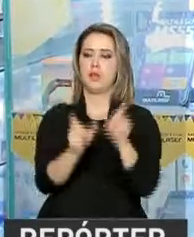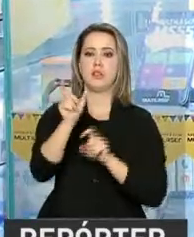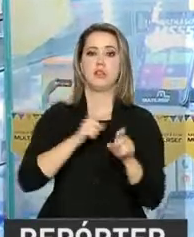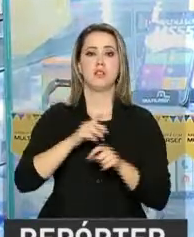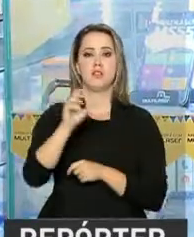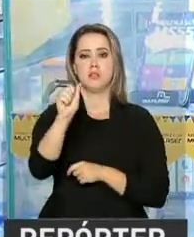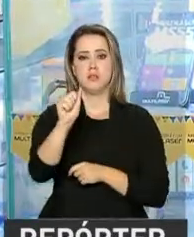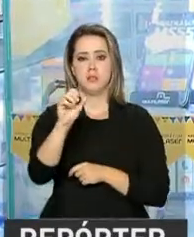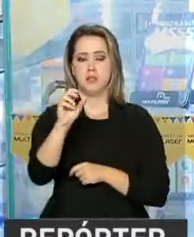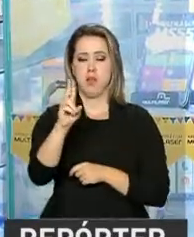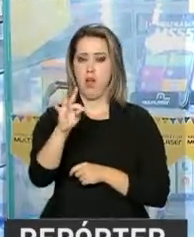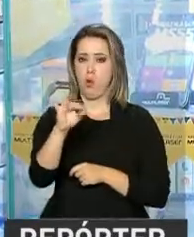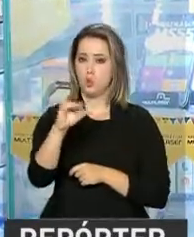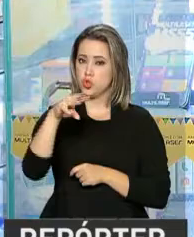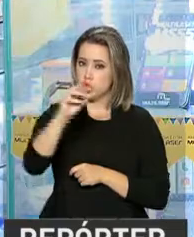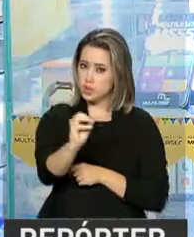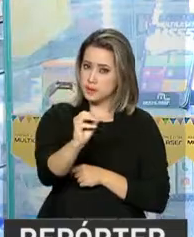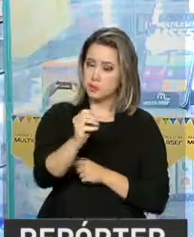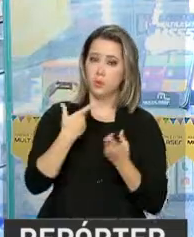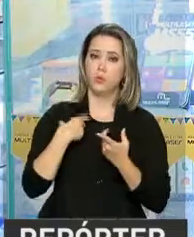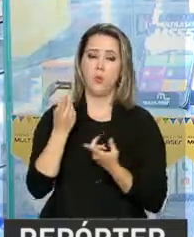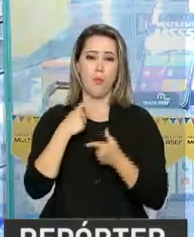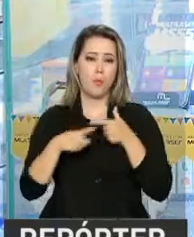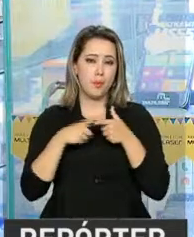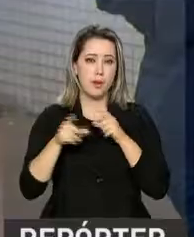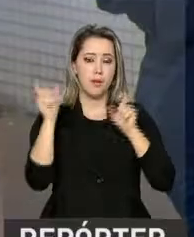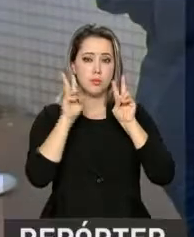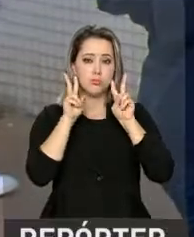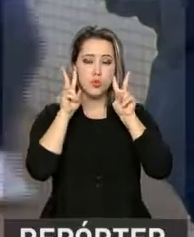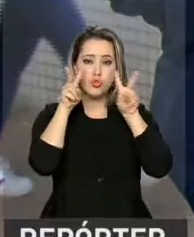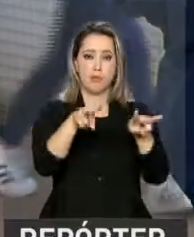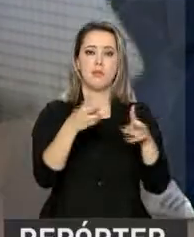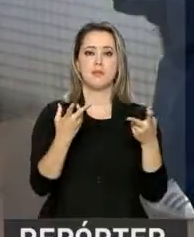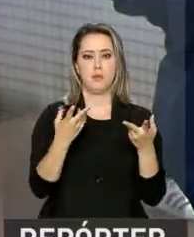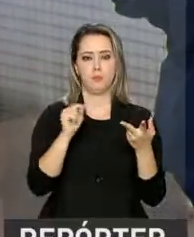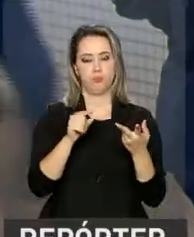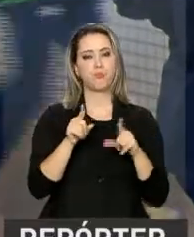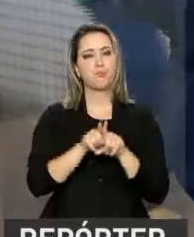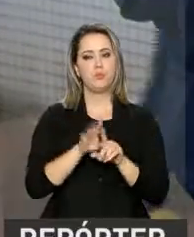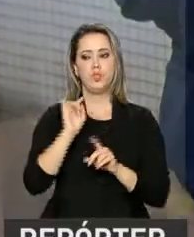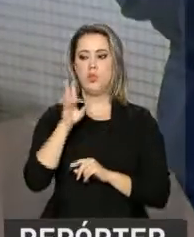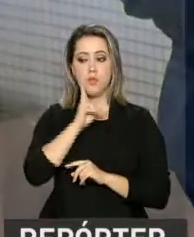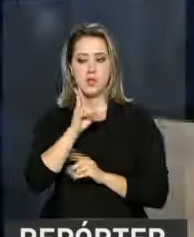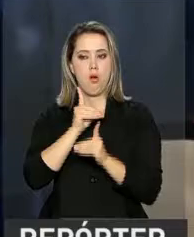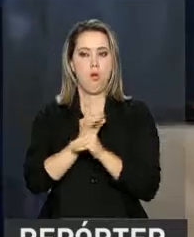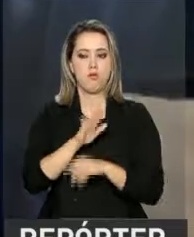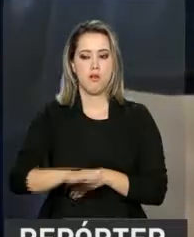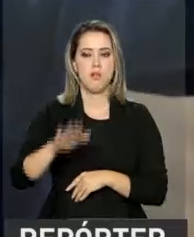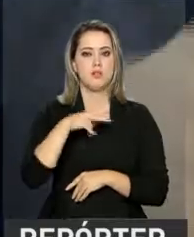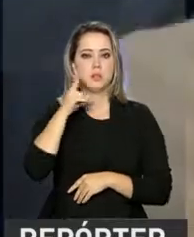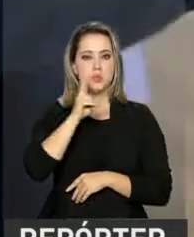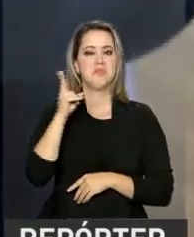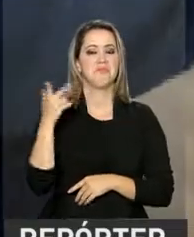autismo o déficit de atenção a lidar com a ansiedade e é só encontrar crianças para comprovar o sucesso dos pequenos